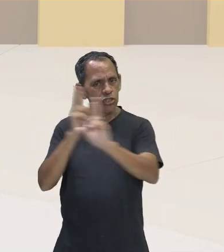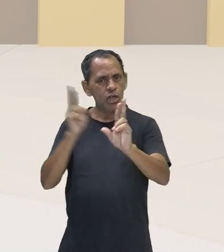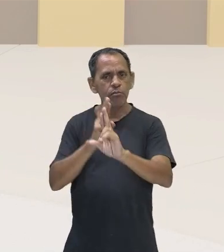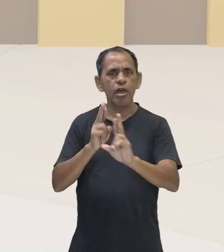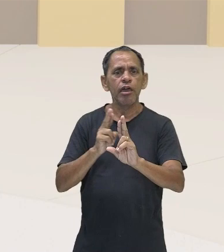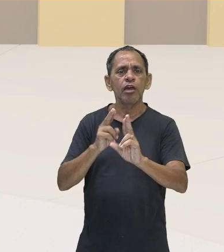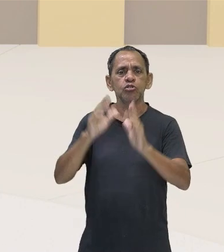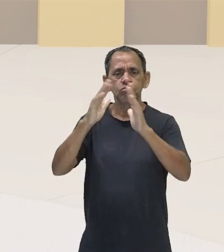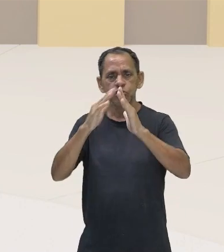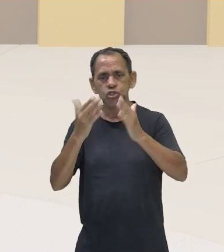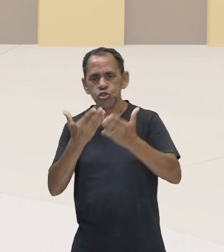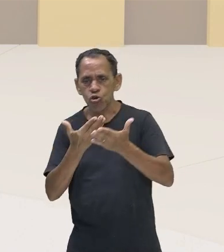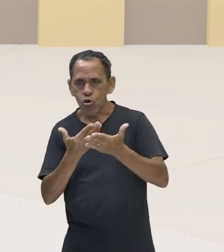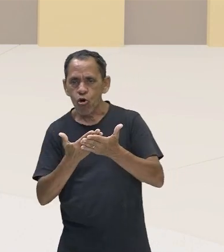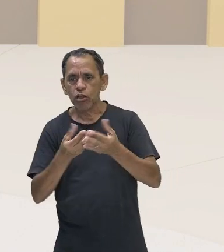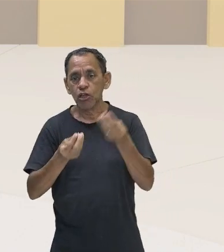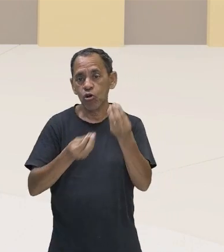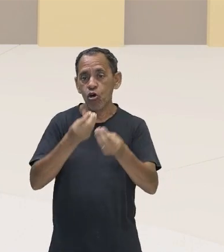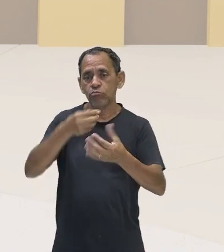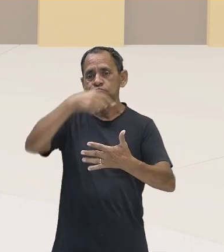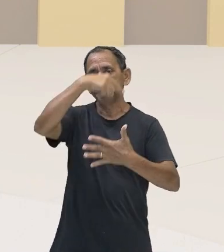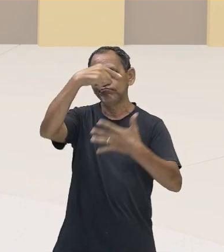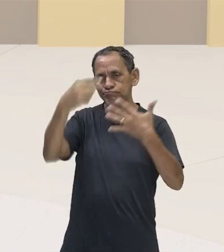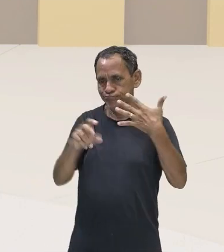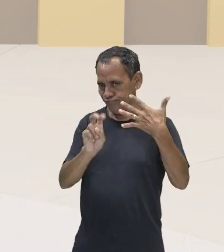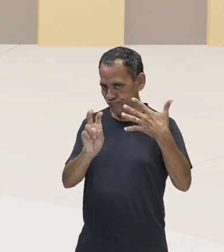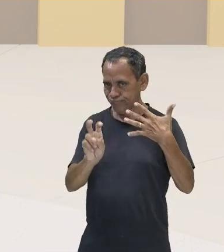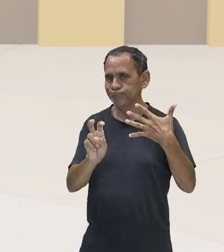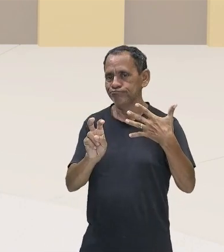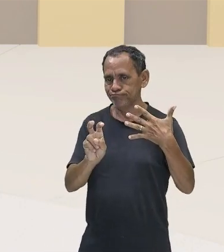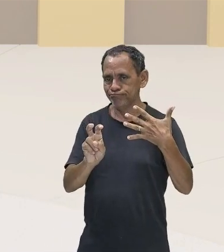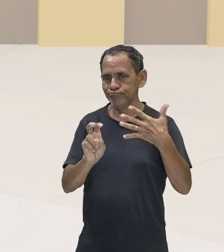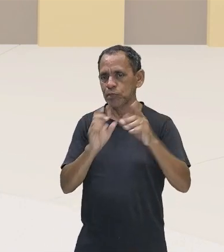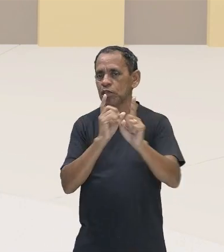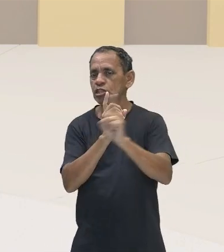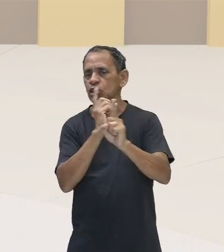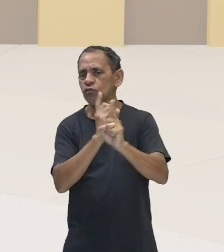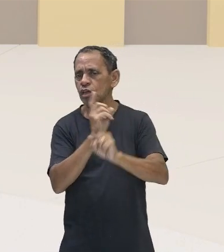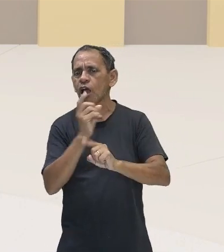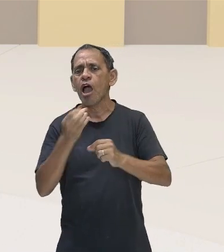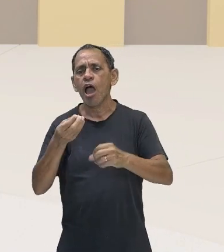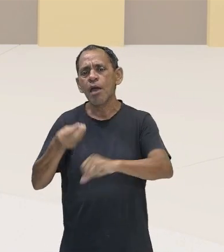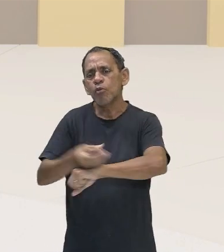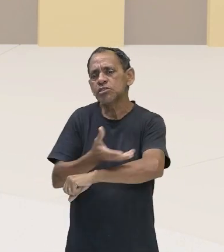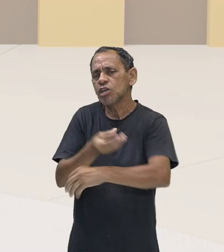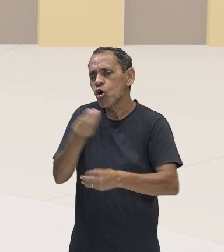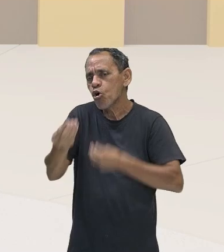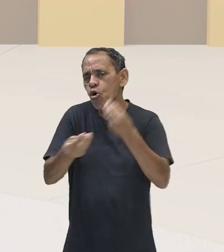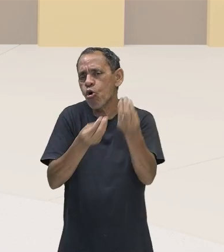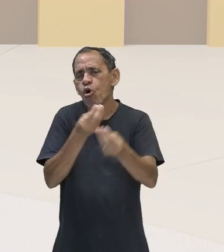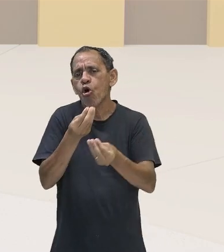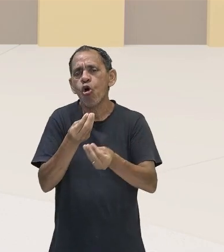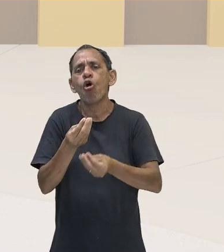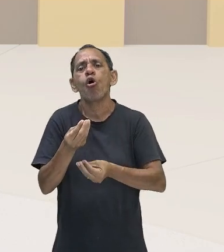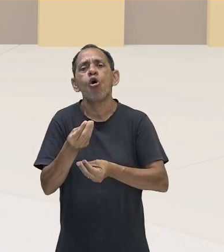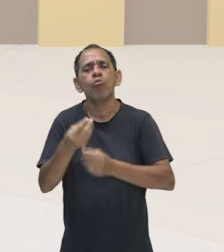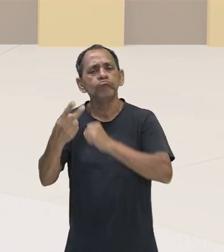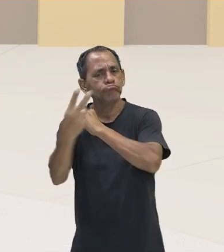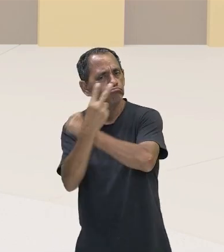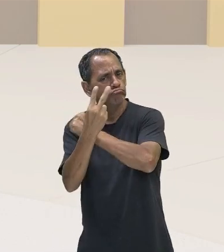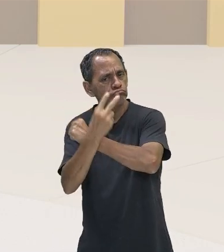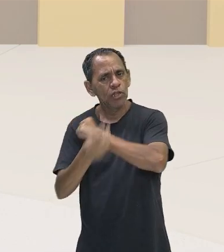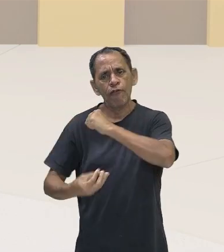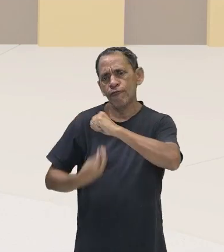Então, esses são os 5 tópicos que nós utilizamos para identificar essa emoção e como que ela afeta a nossa vida. E